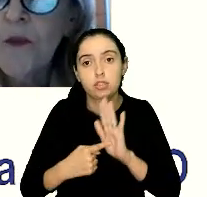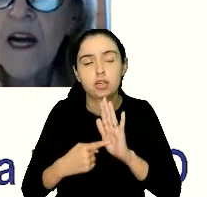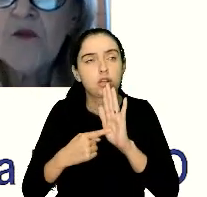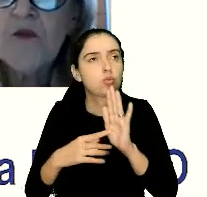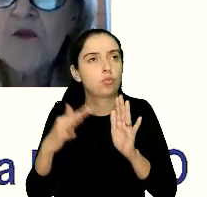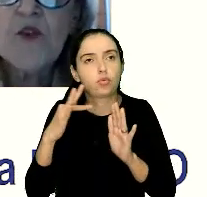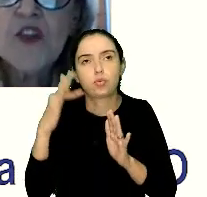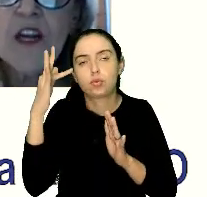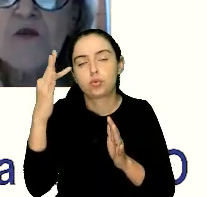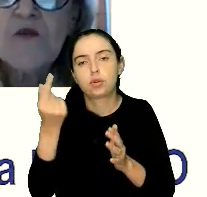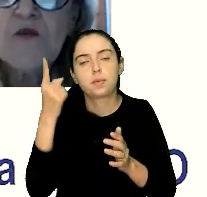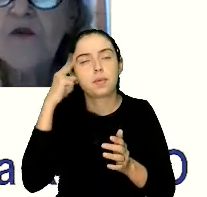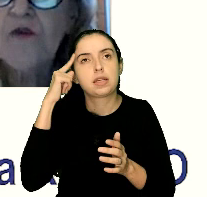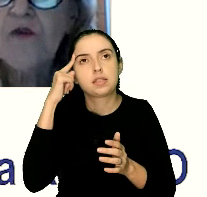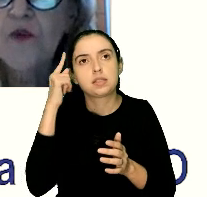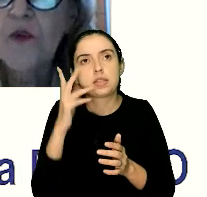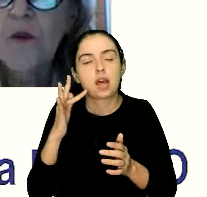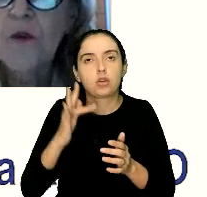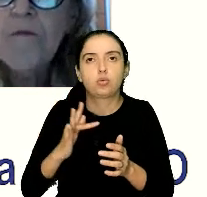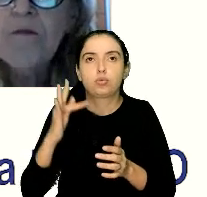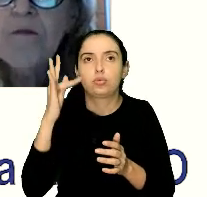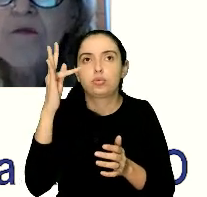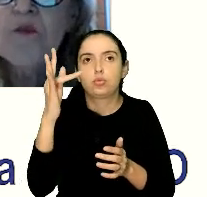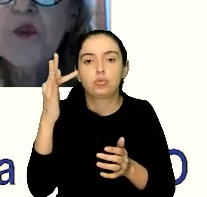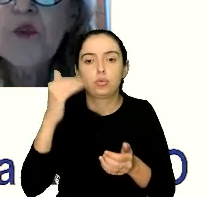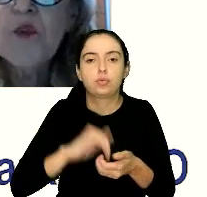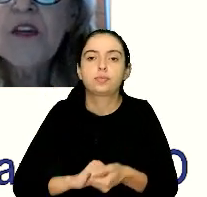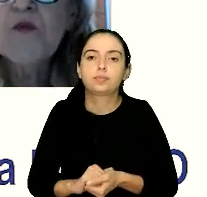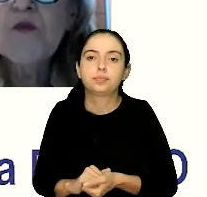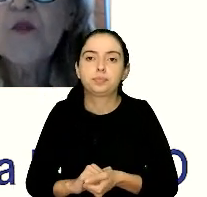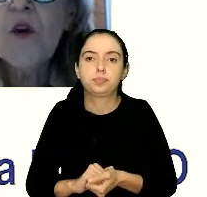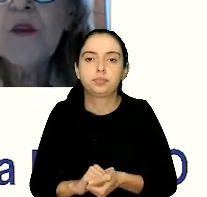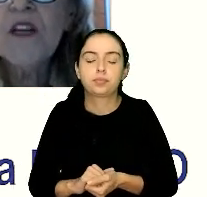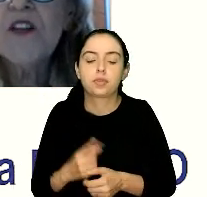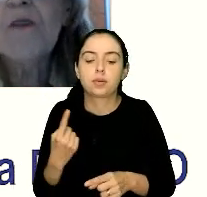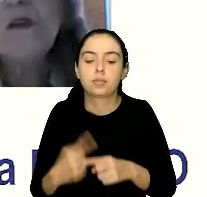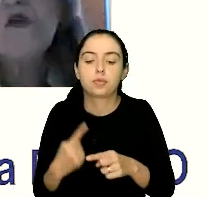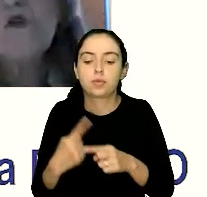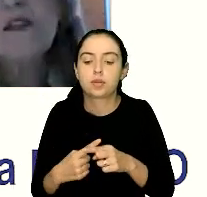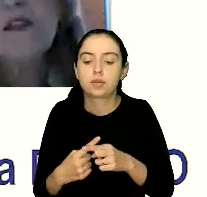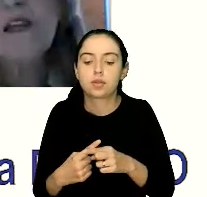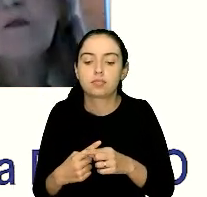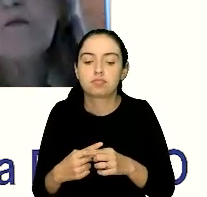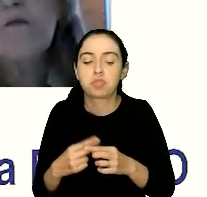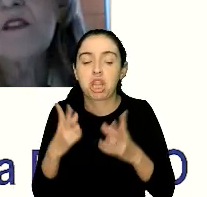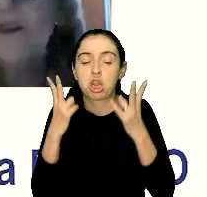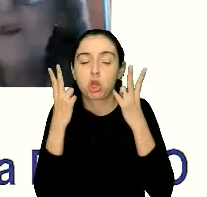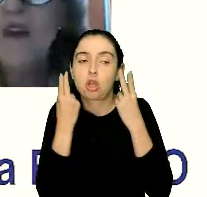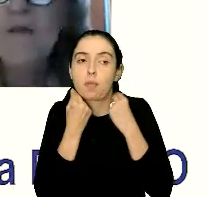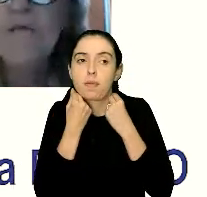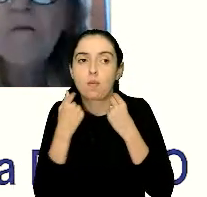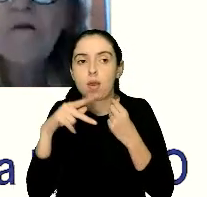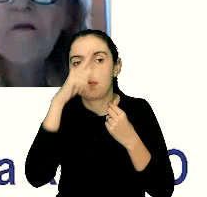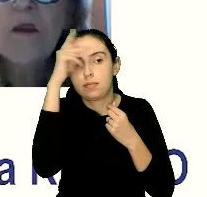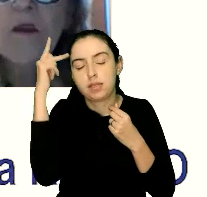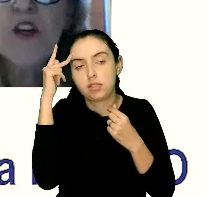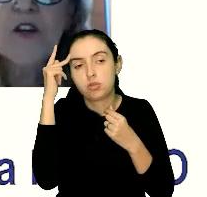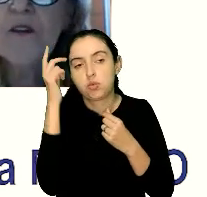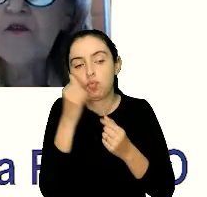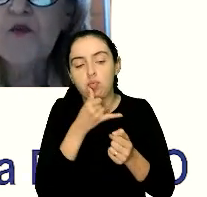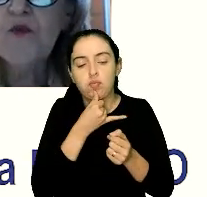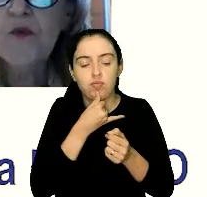futuro, pensarmos em projetos para o futuro, porque normalmente a pessoa deprimida não